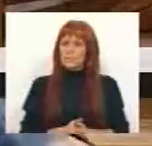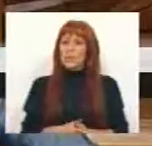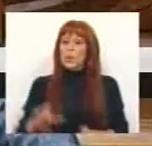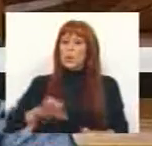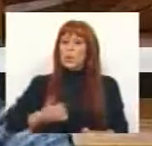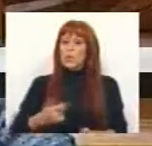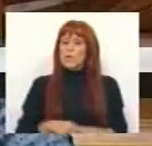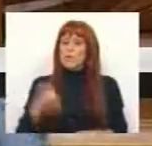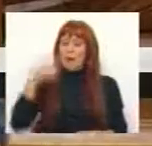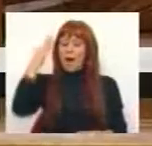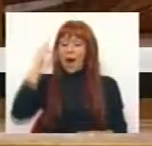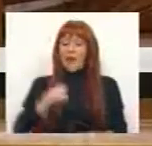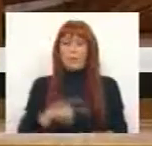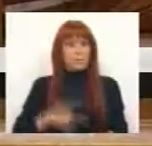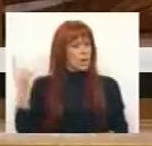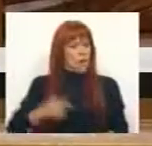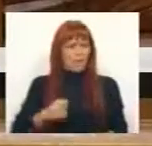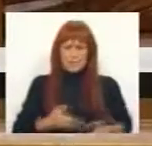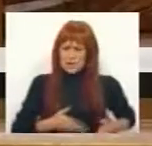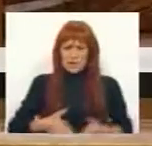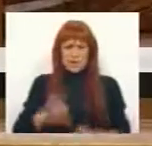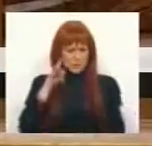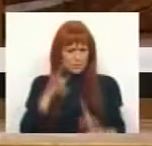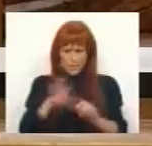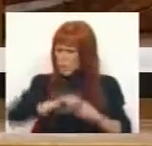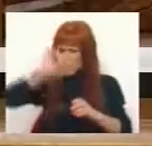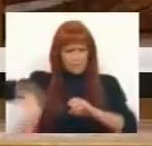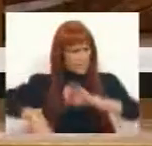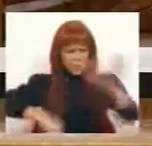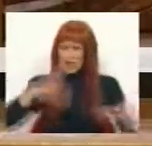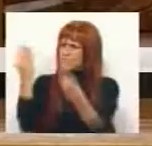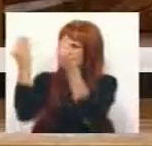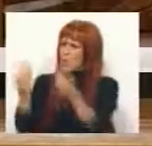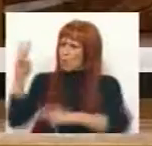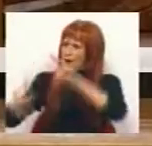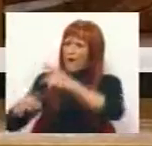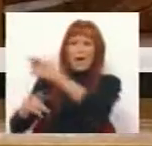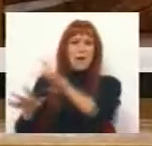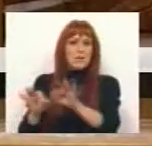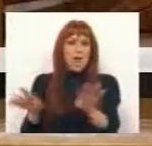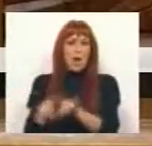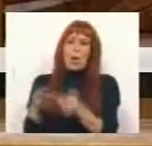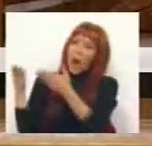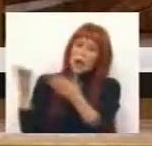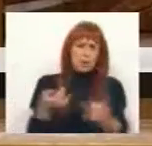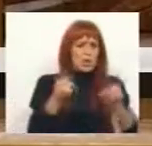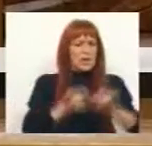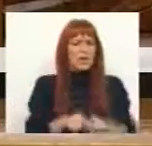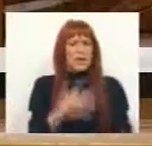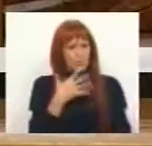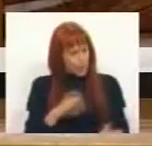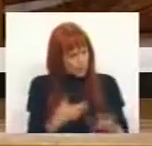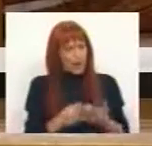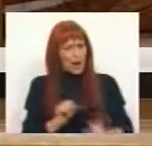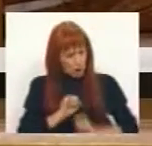Os verdes consideram que é imperioso caminhar no sentido de eliminar os paraísos fiscais como forma de ajudar também a